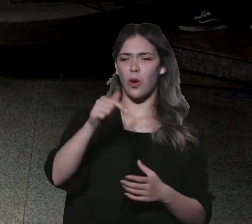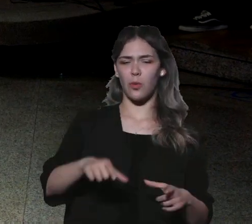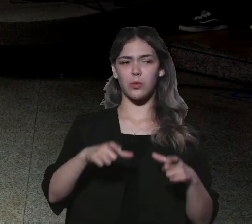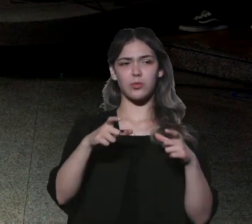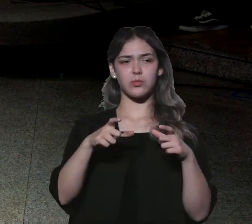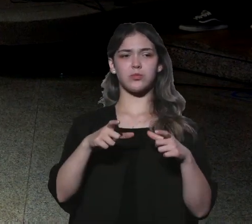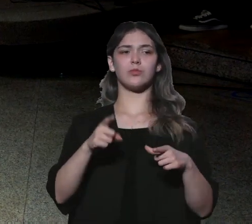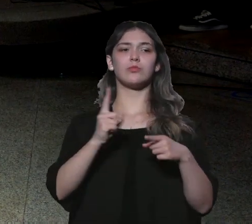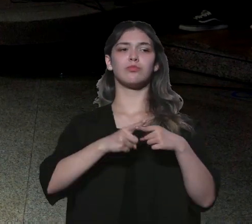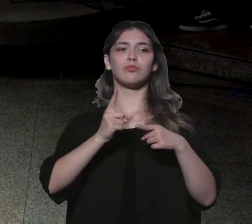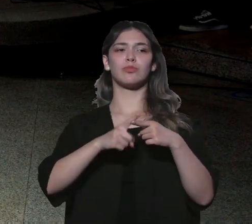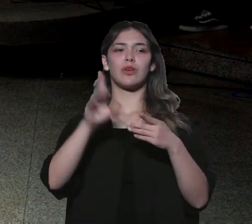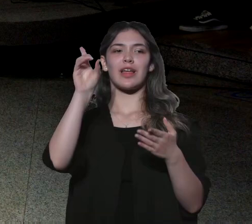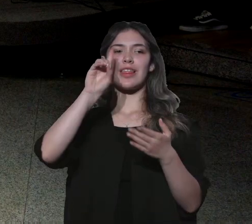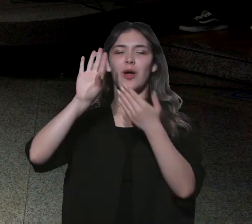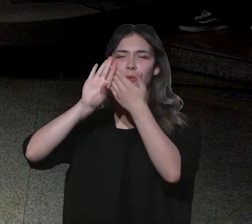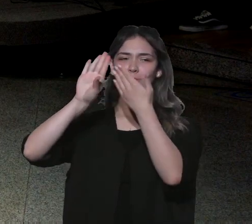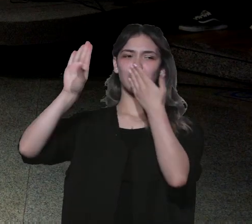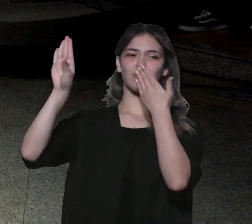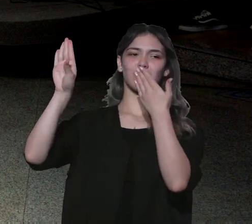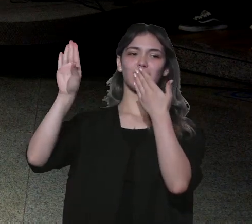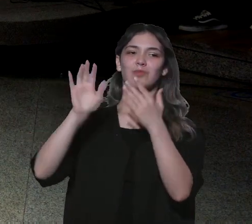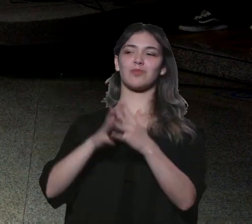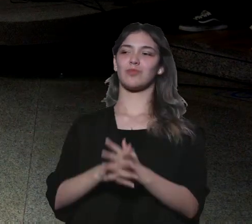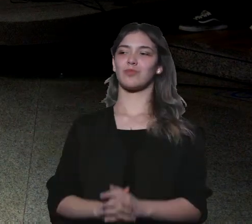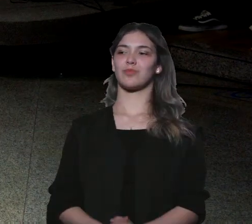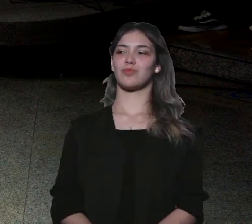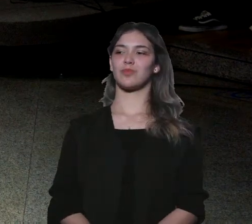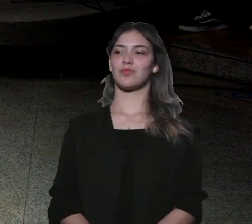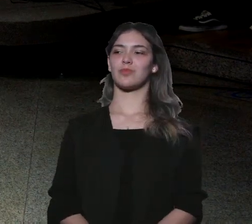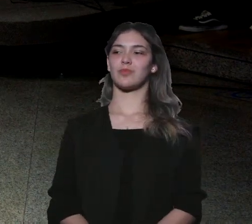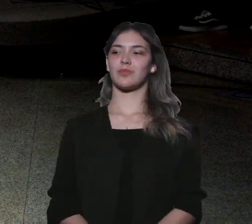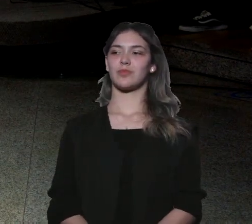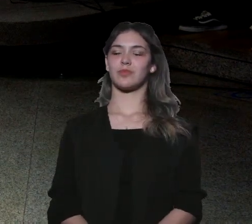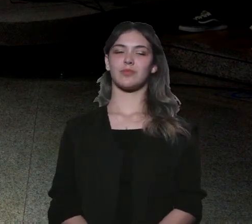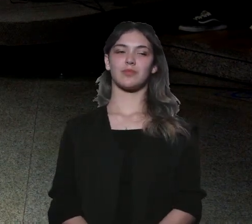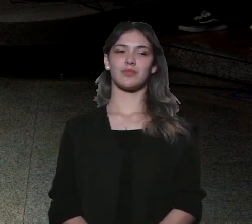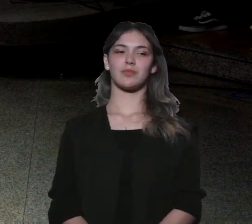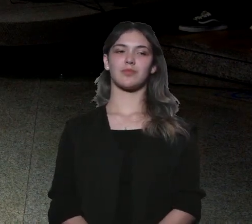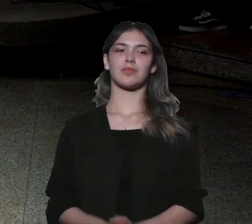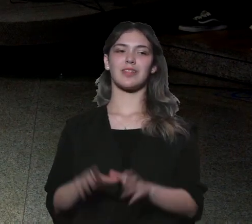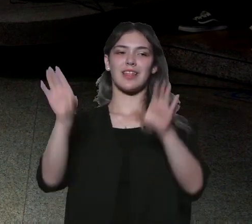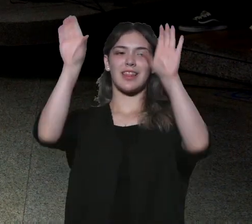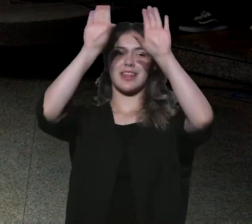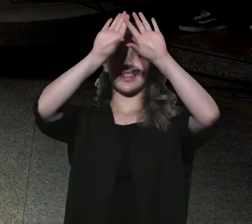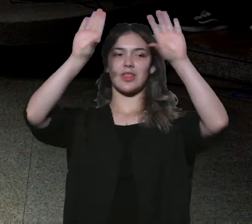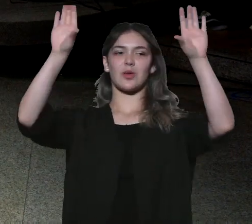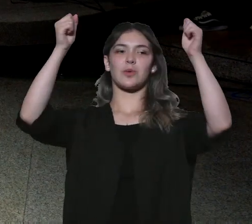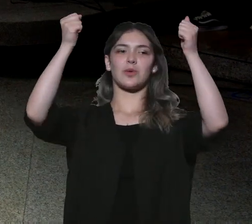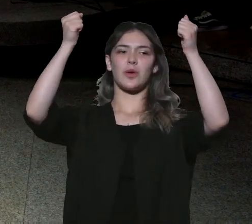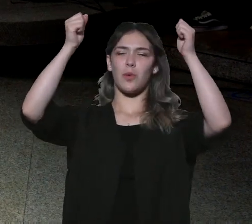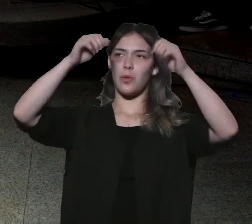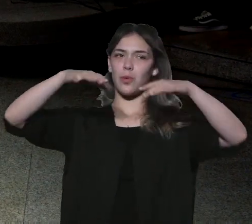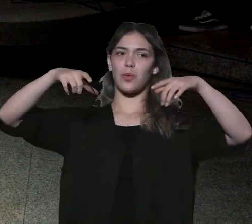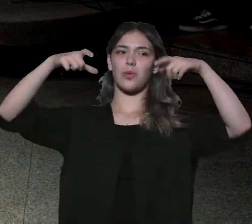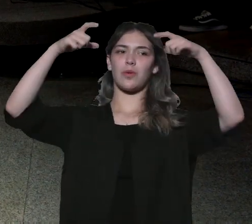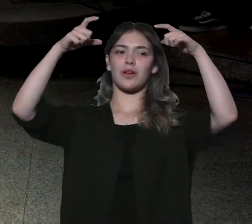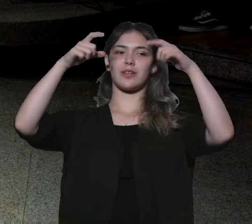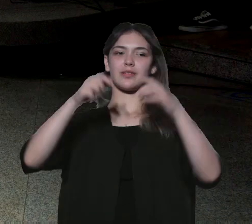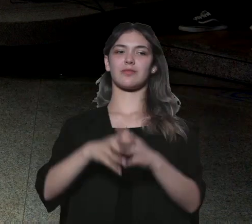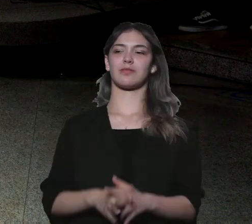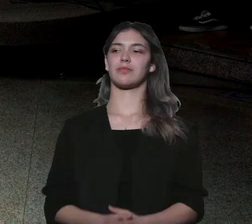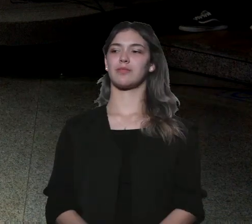Deus está lá, porque lá habita a luz, a presença, o amor, a graça, a alegria que faz a gente